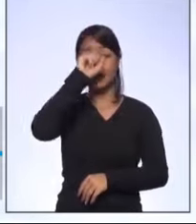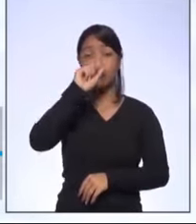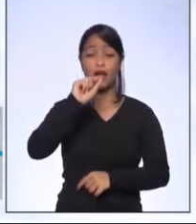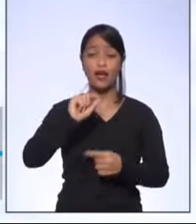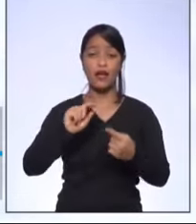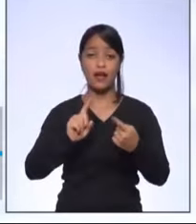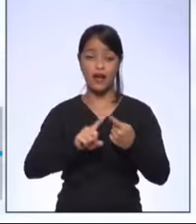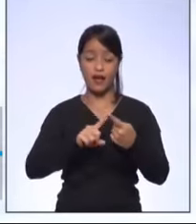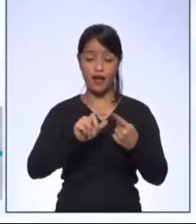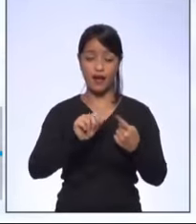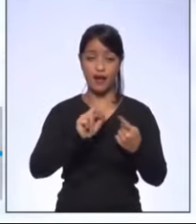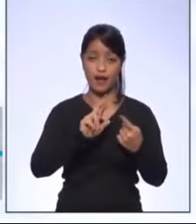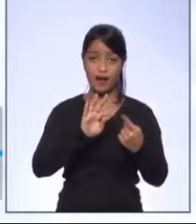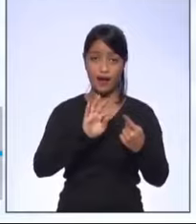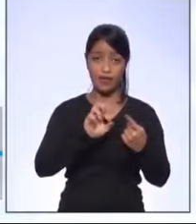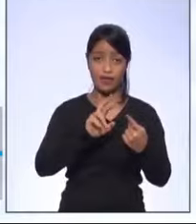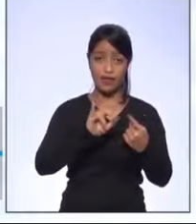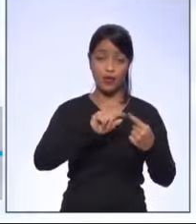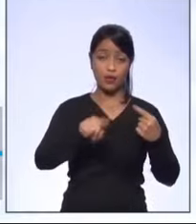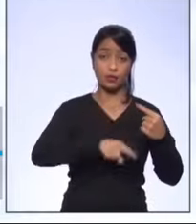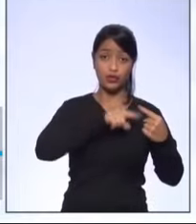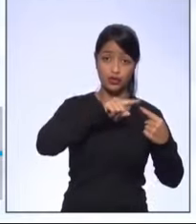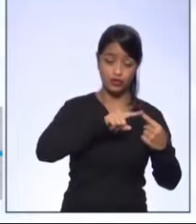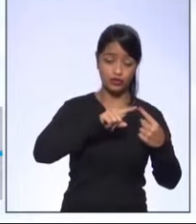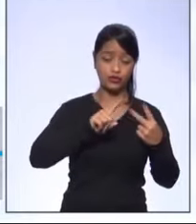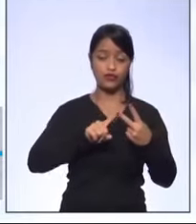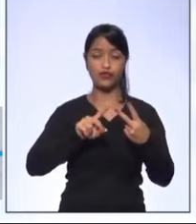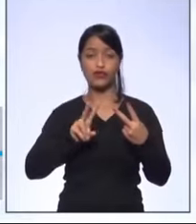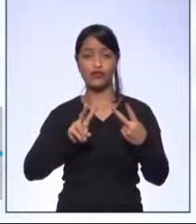tem uma função um pouquinho diferente da veia, apesar de todas